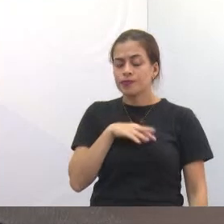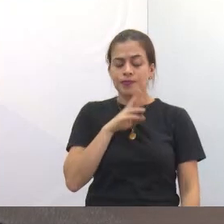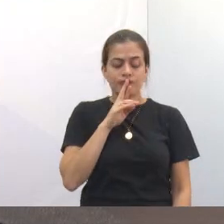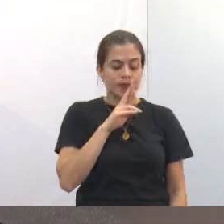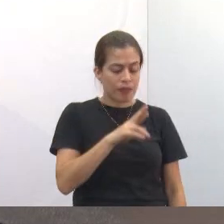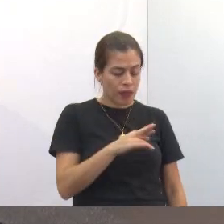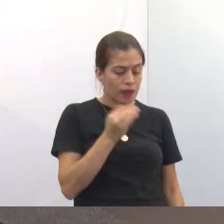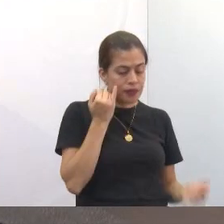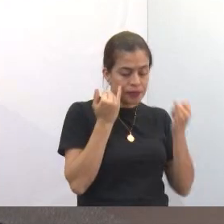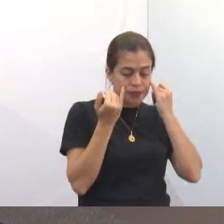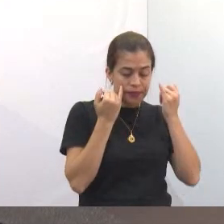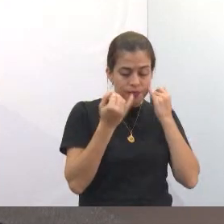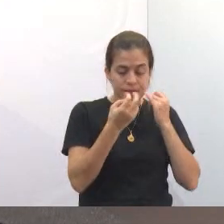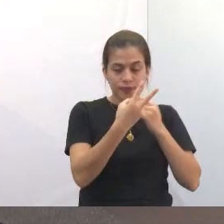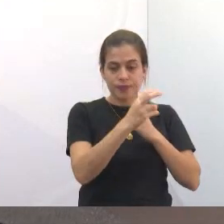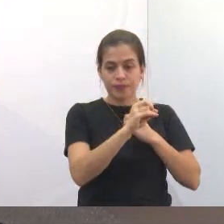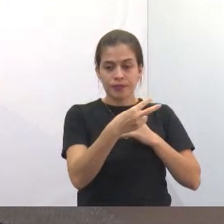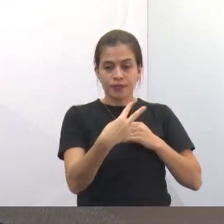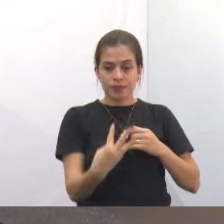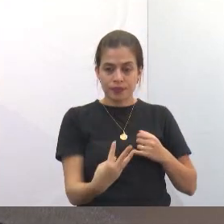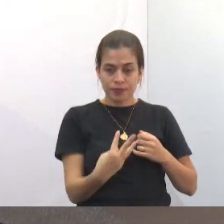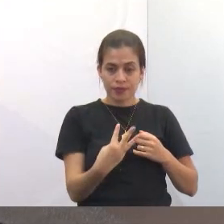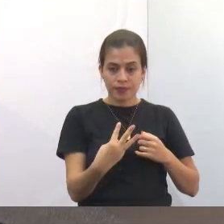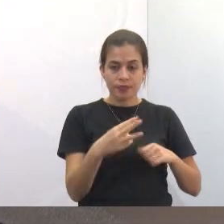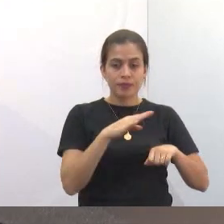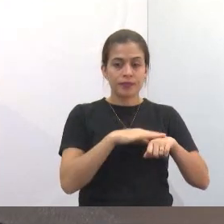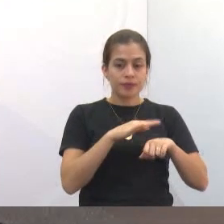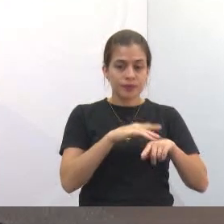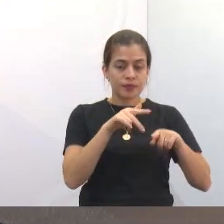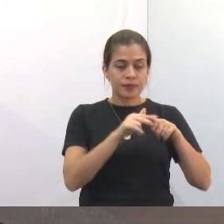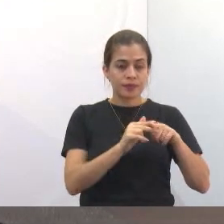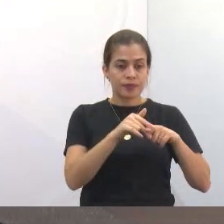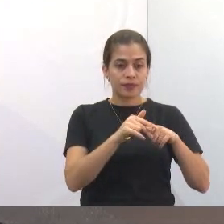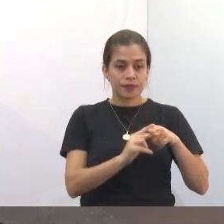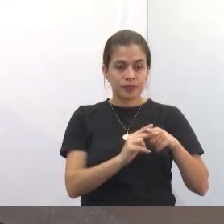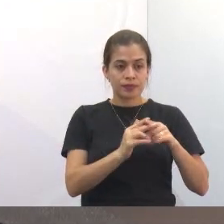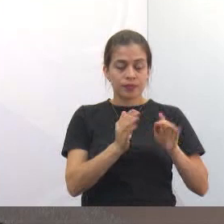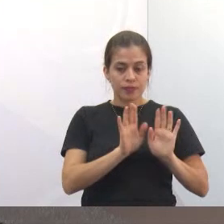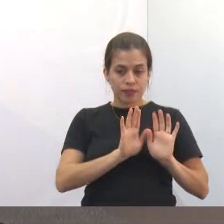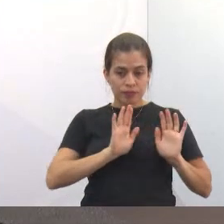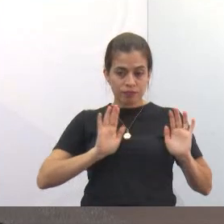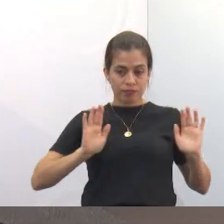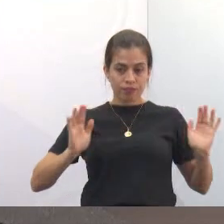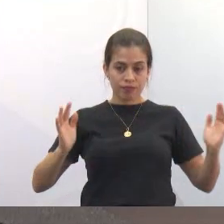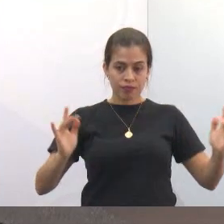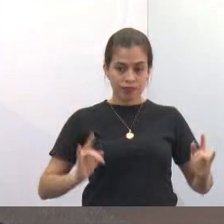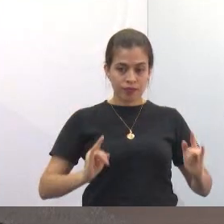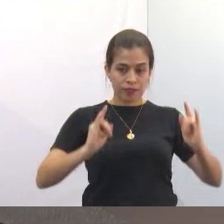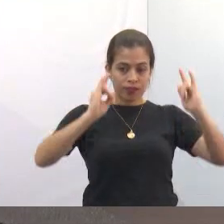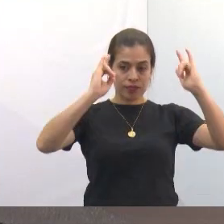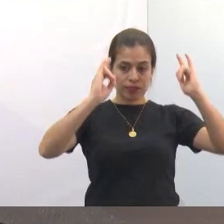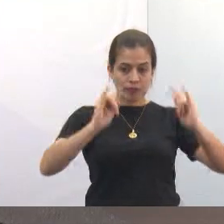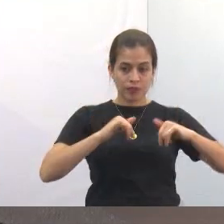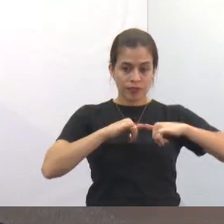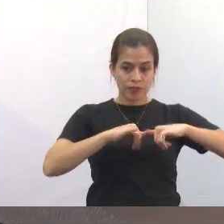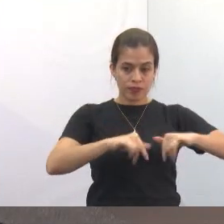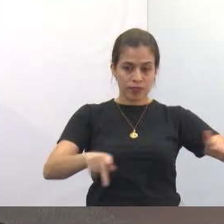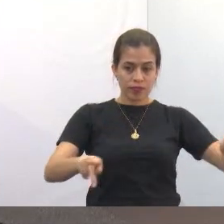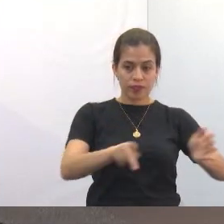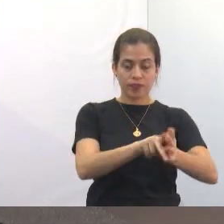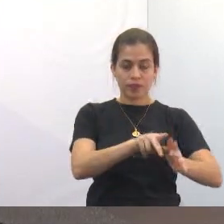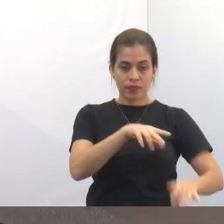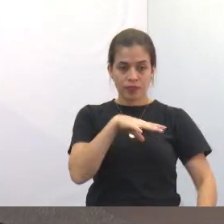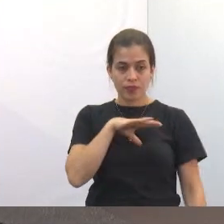que em 2023 foi realizado a reforma externa do prédio do mercado municipal no projeto